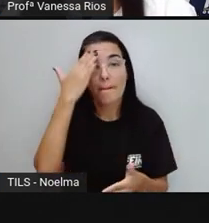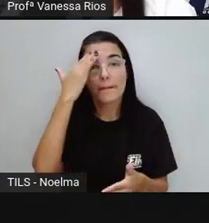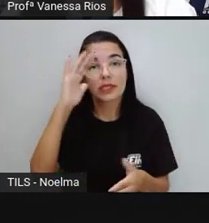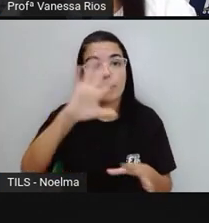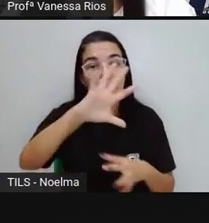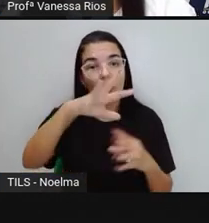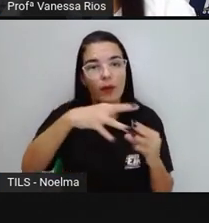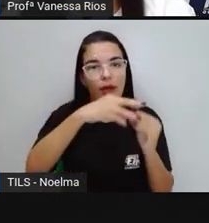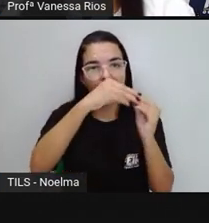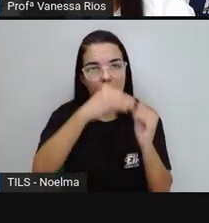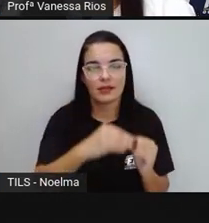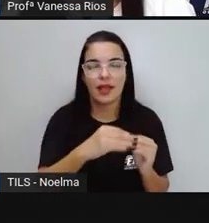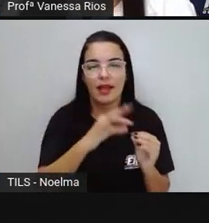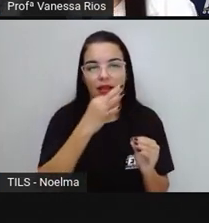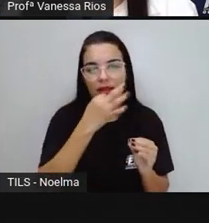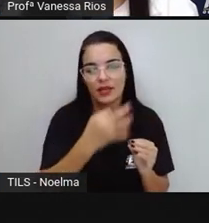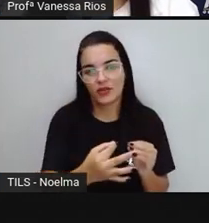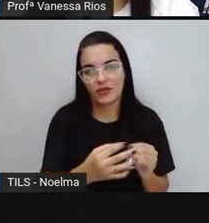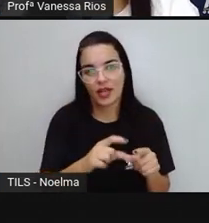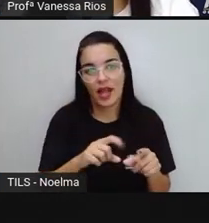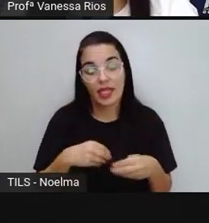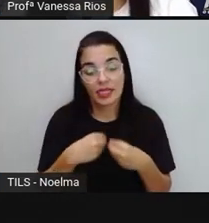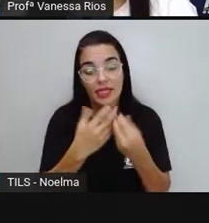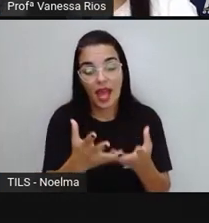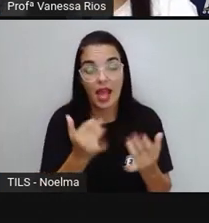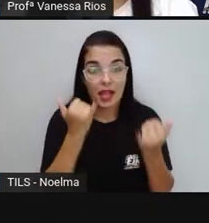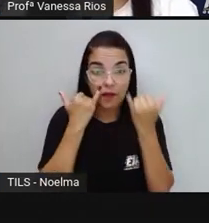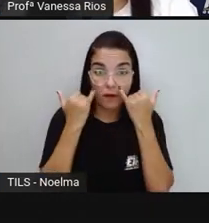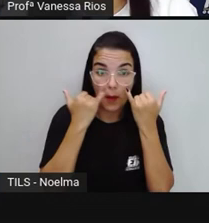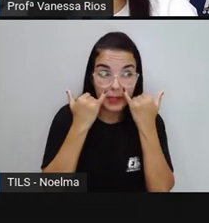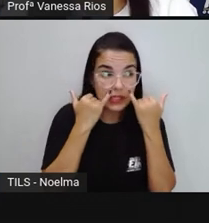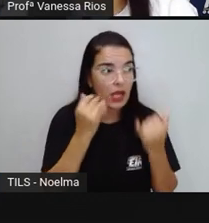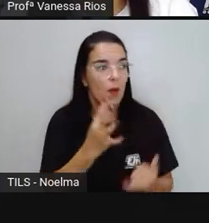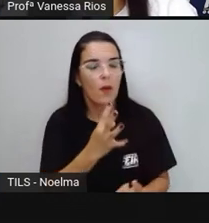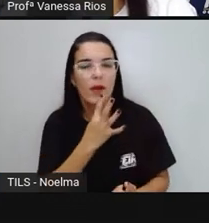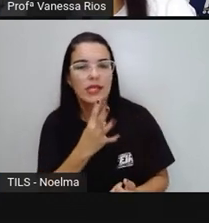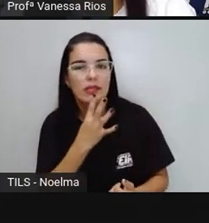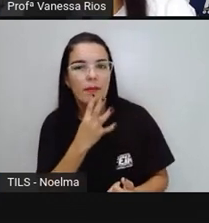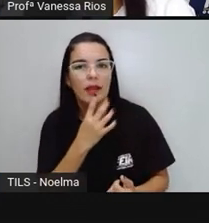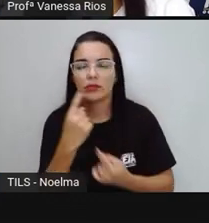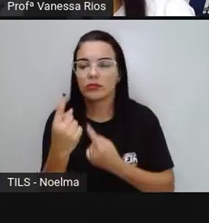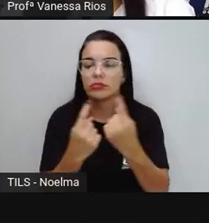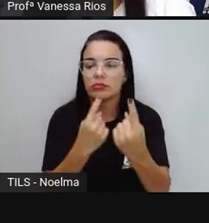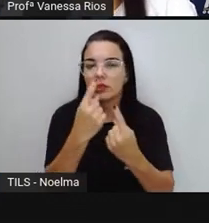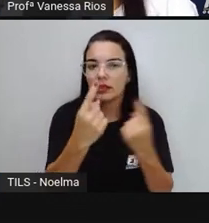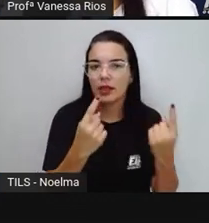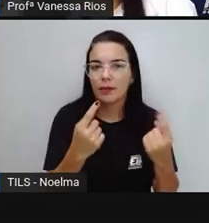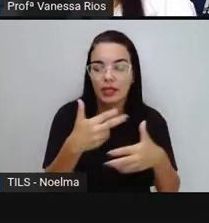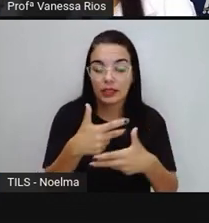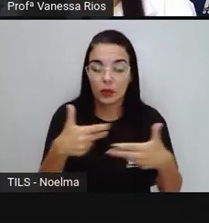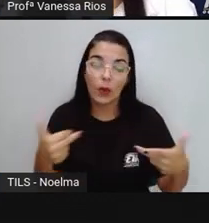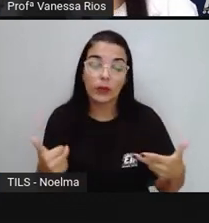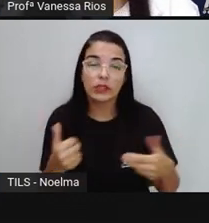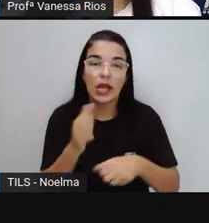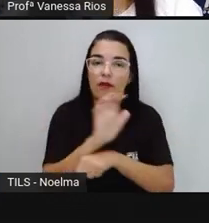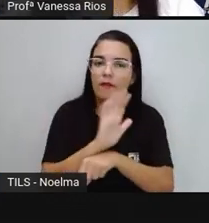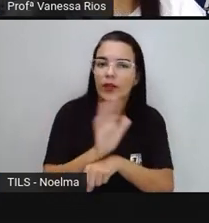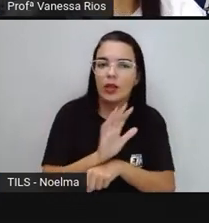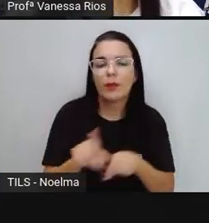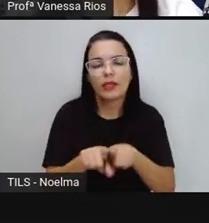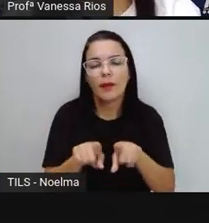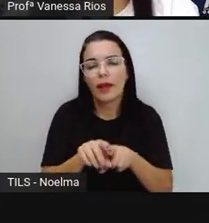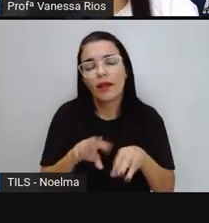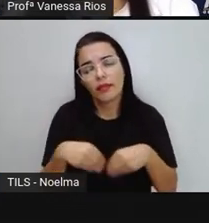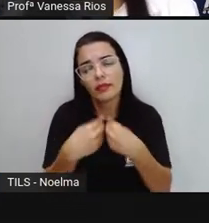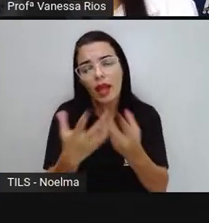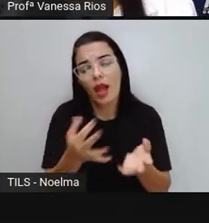das resenhas críticas: trazer informação, conhecimento sobre determinada obra e também emitir opinião